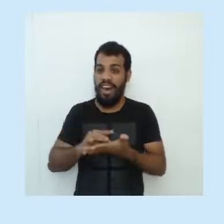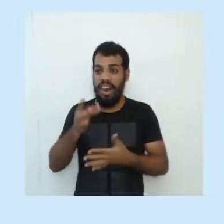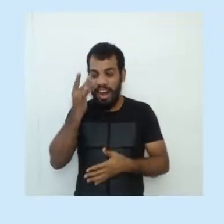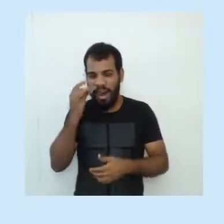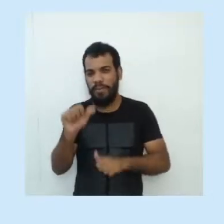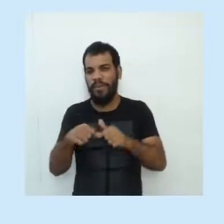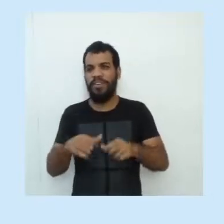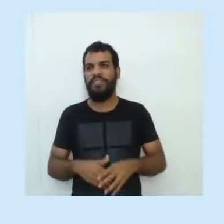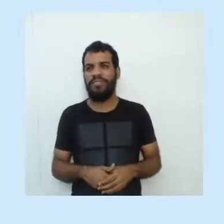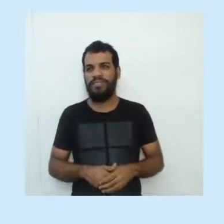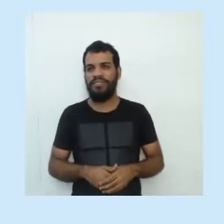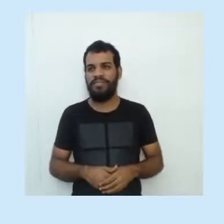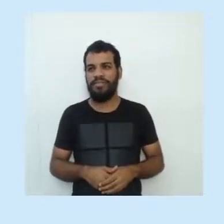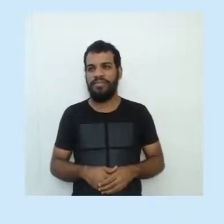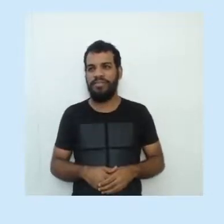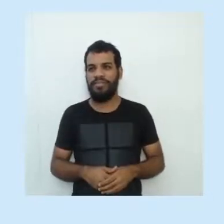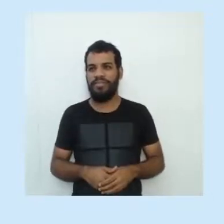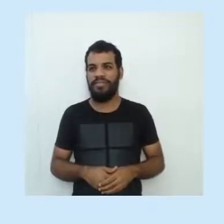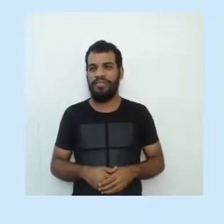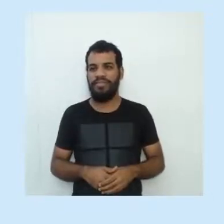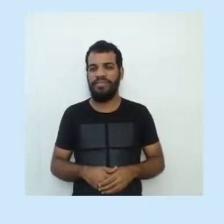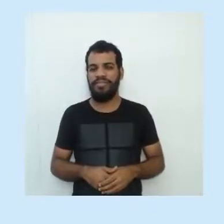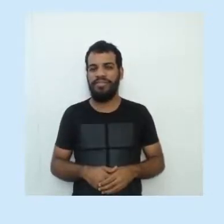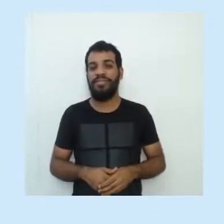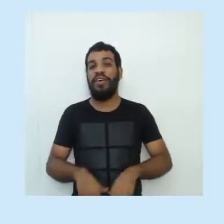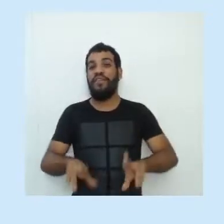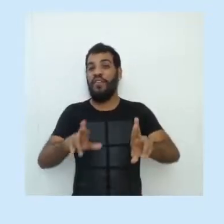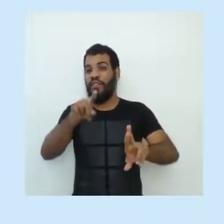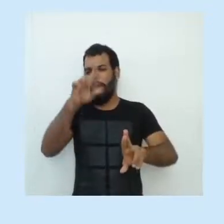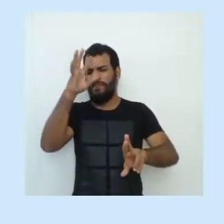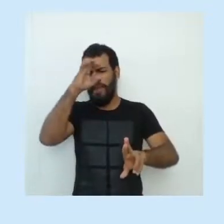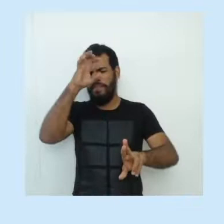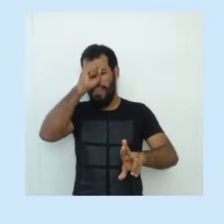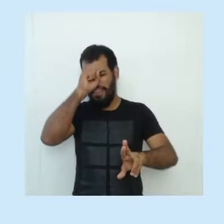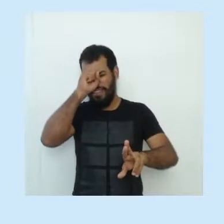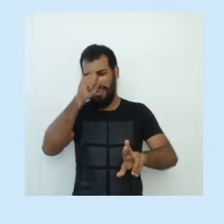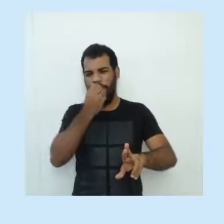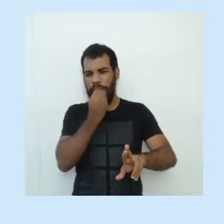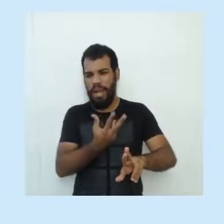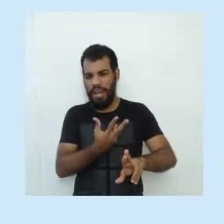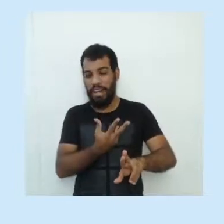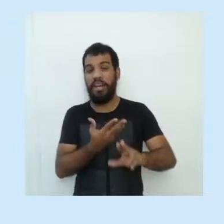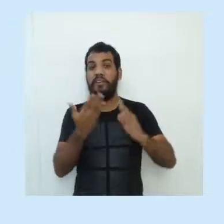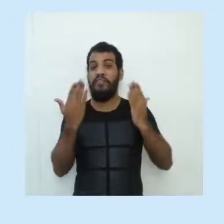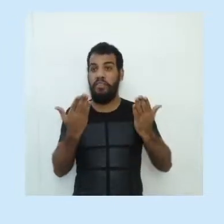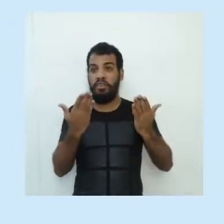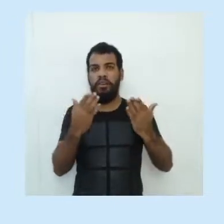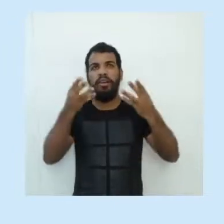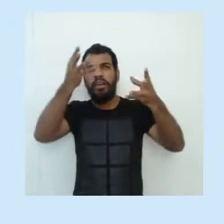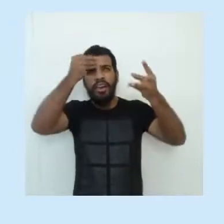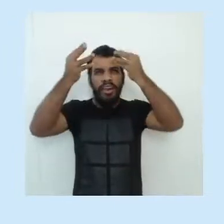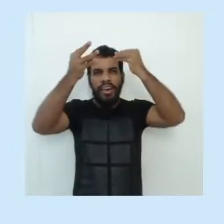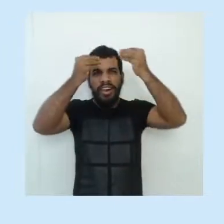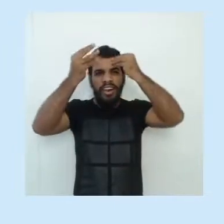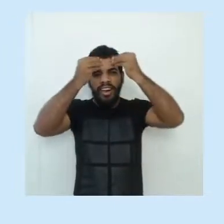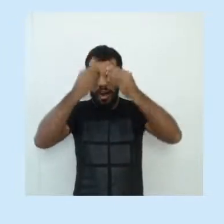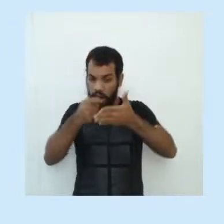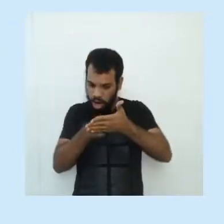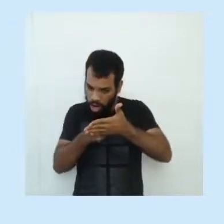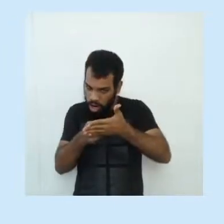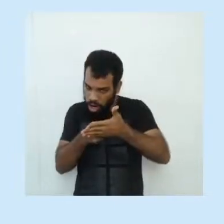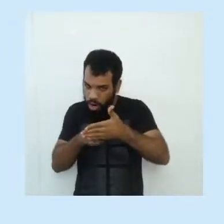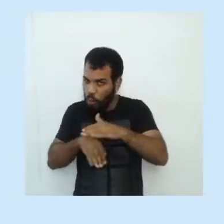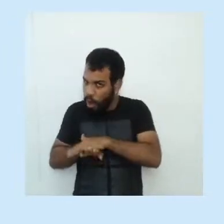modifique. Eu espero que tenha com a aula de hoje, espero que tenha gravado algumas coisinhas e coloque em prática com essa